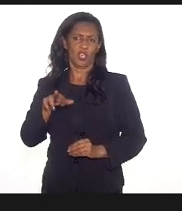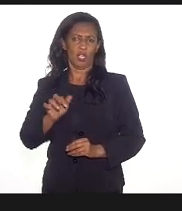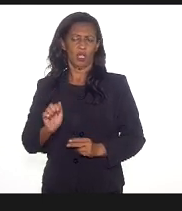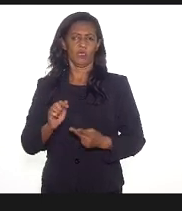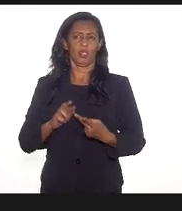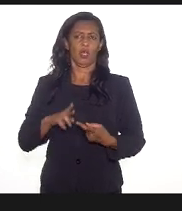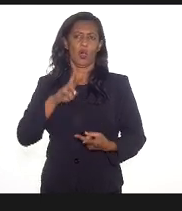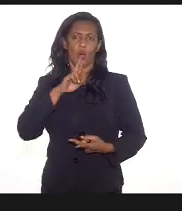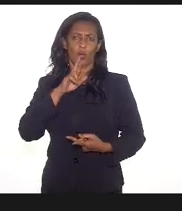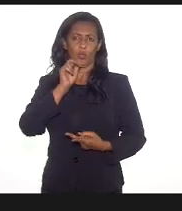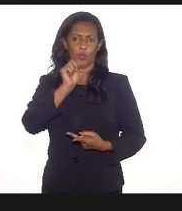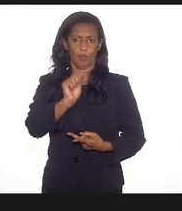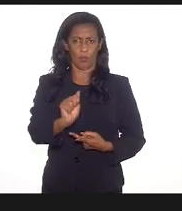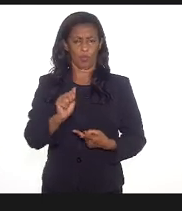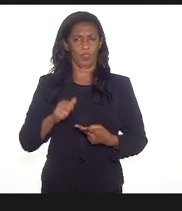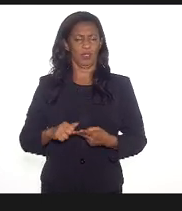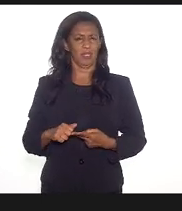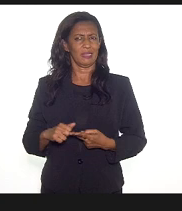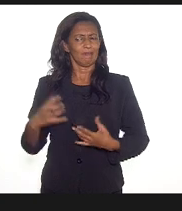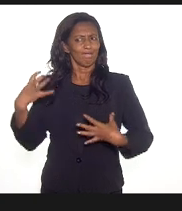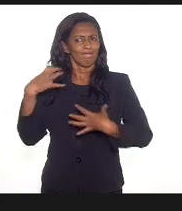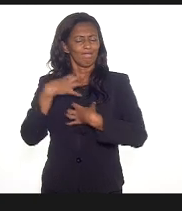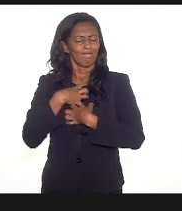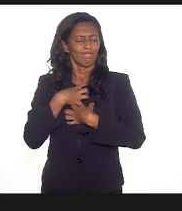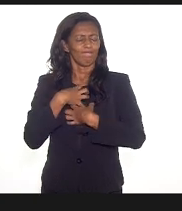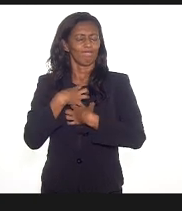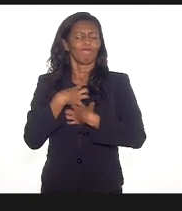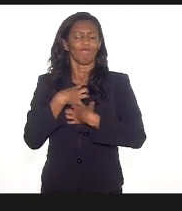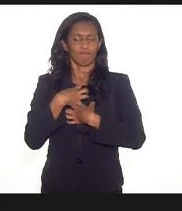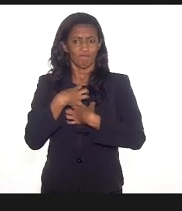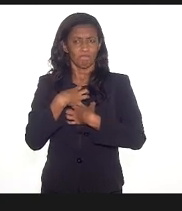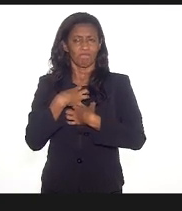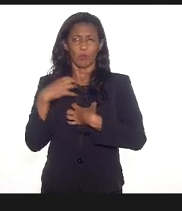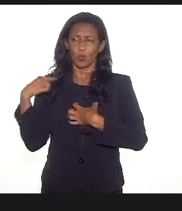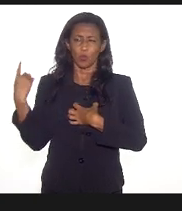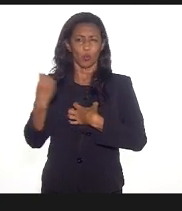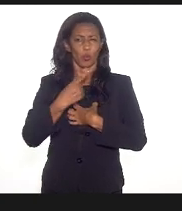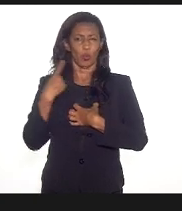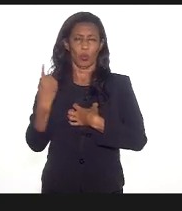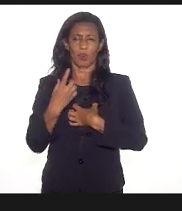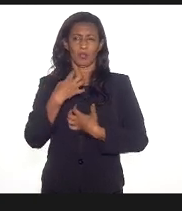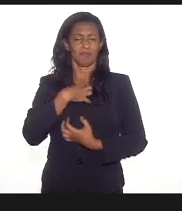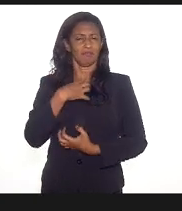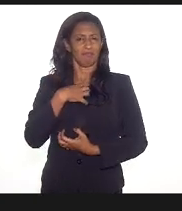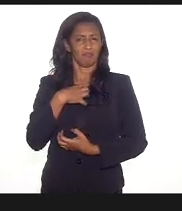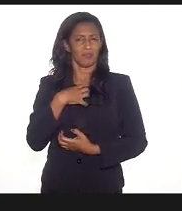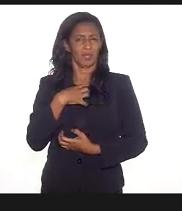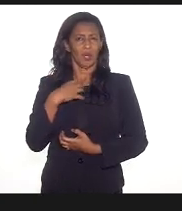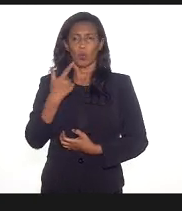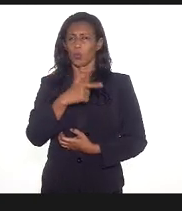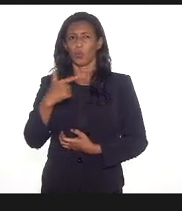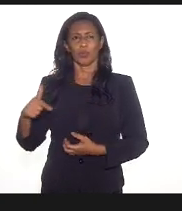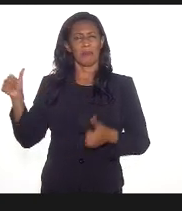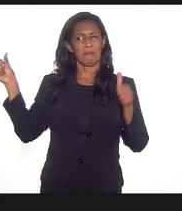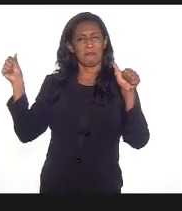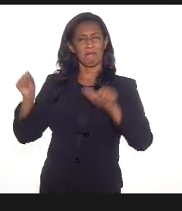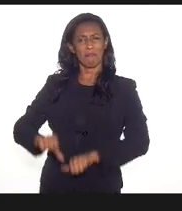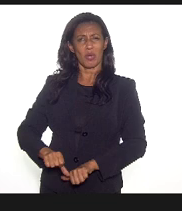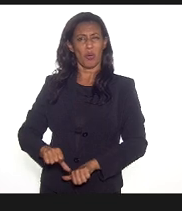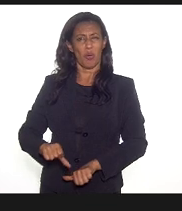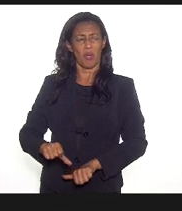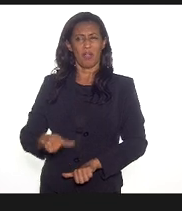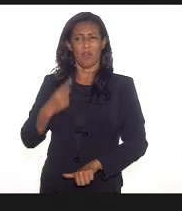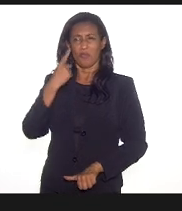Amorim, e é um tema que mobiliza todos nós. Não existe coisa pior do que você ter